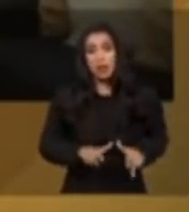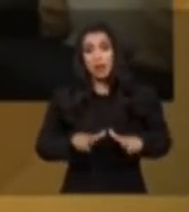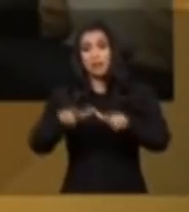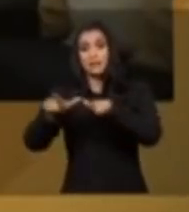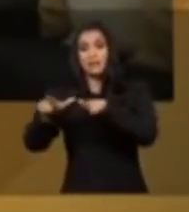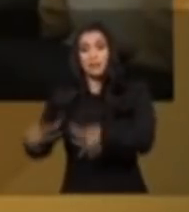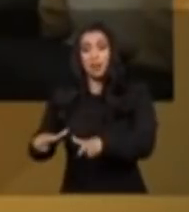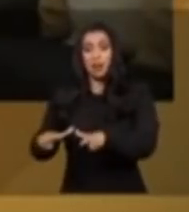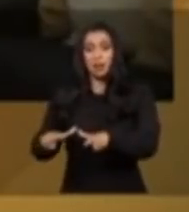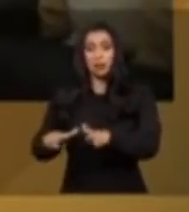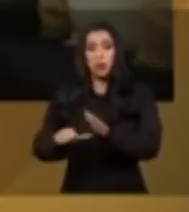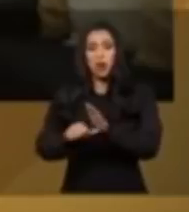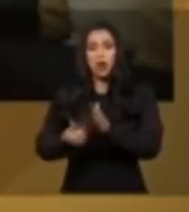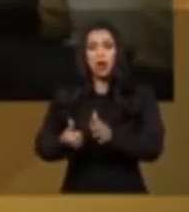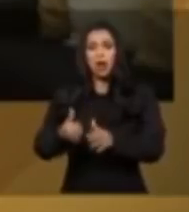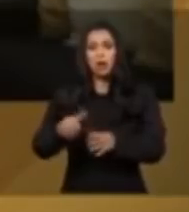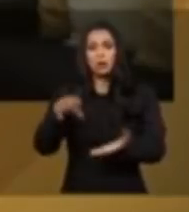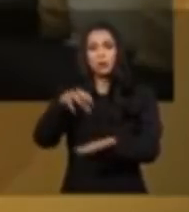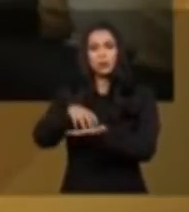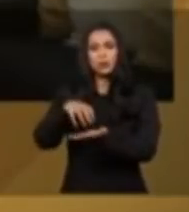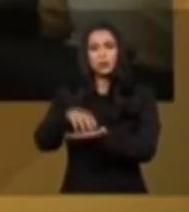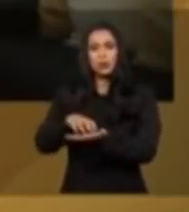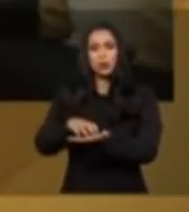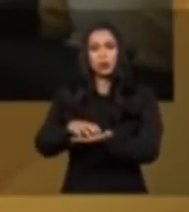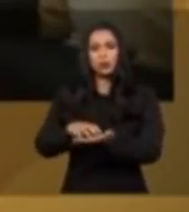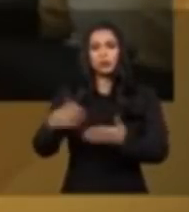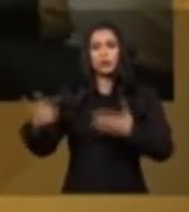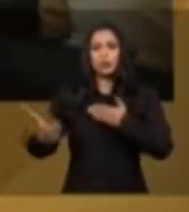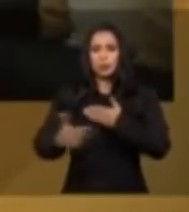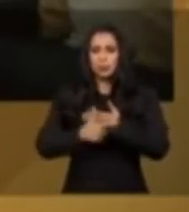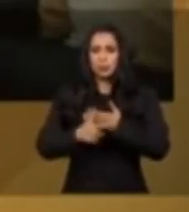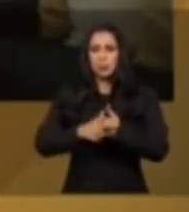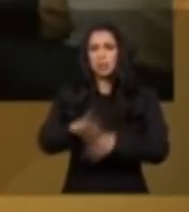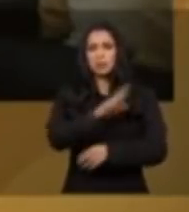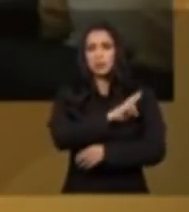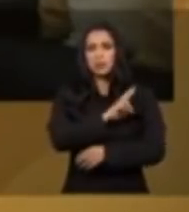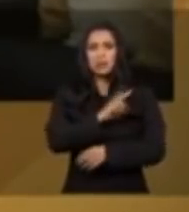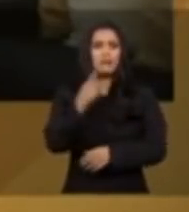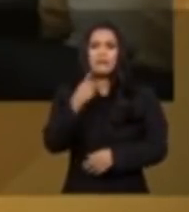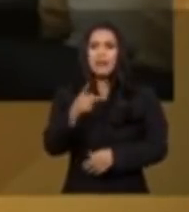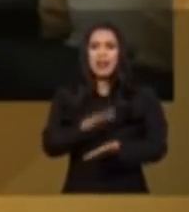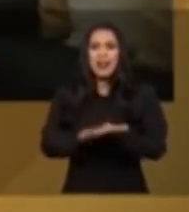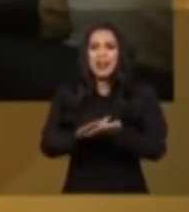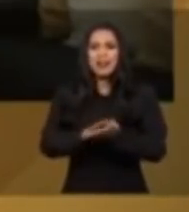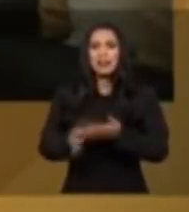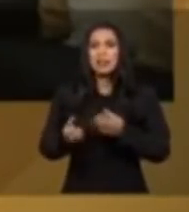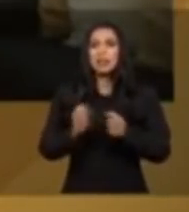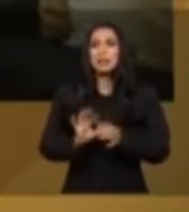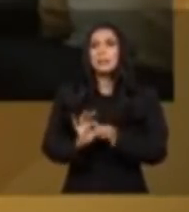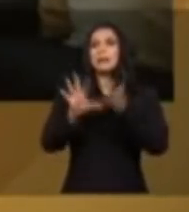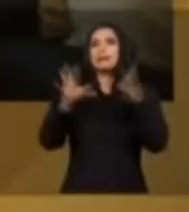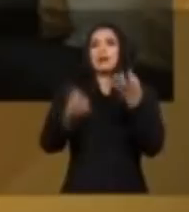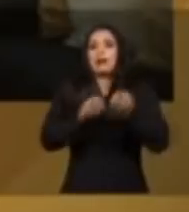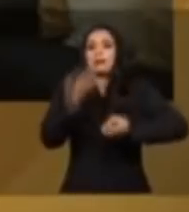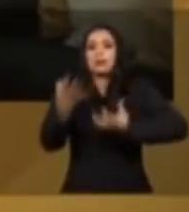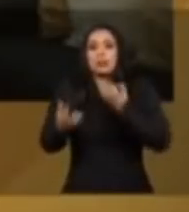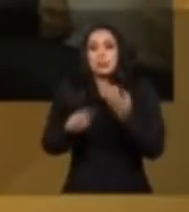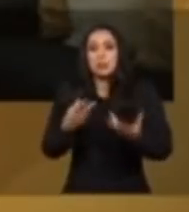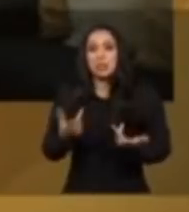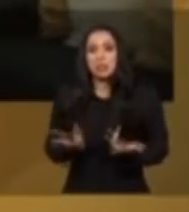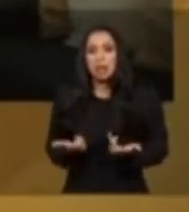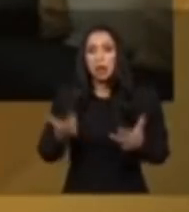à primeira instância, aos órgãos competentes, nenhum trata de liberdade de expressão, nenhum trata